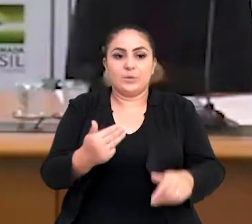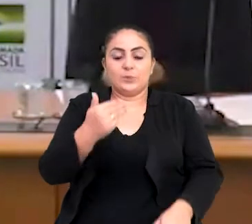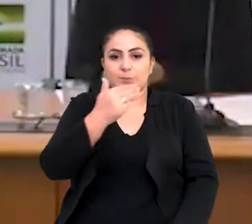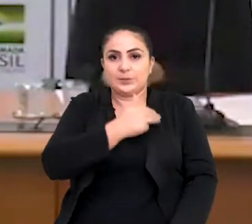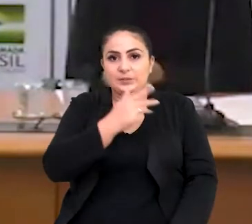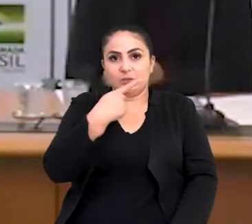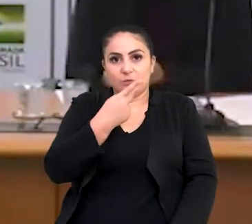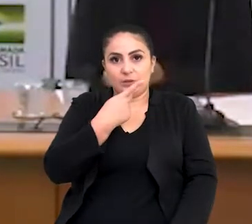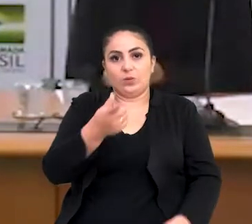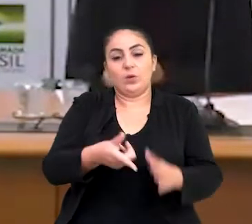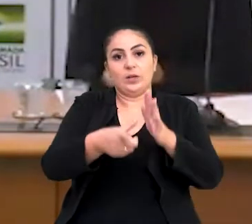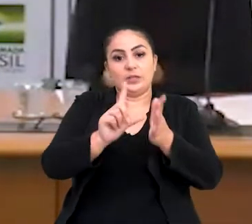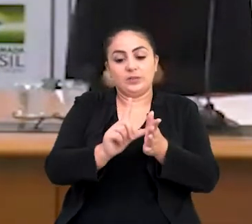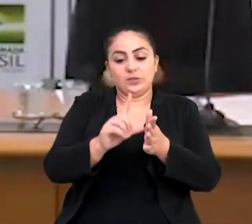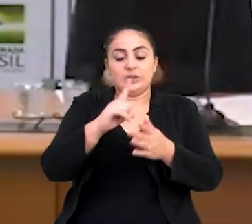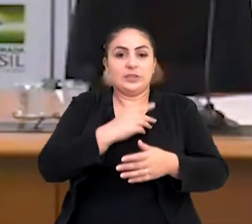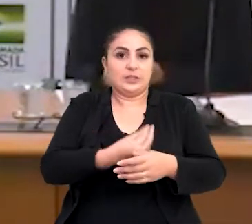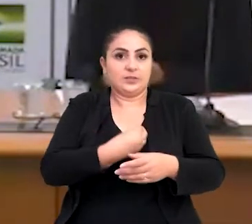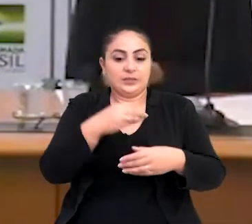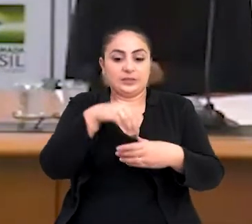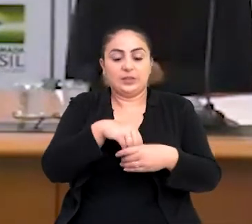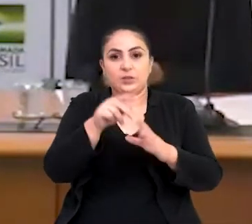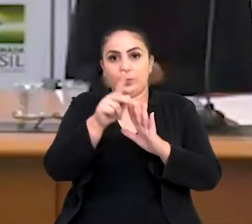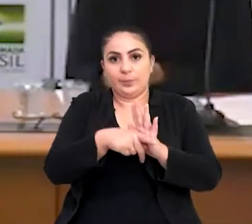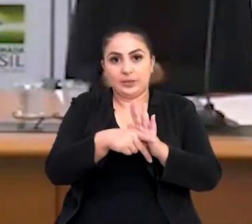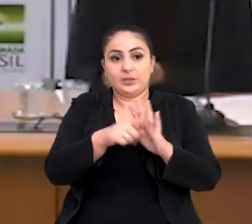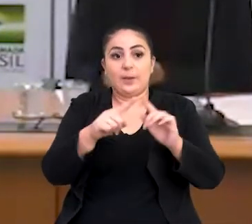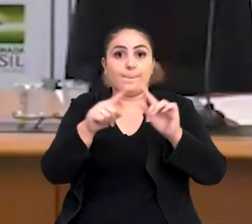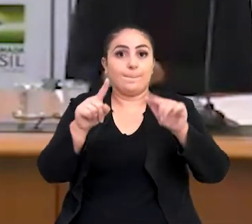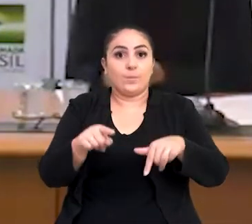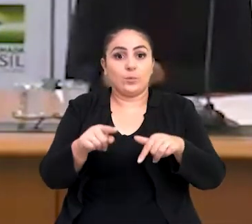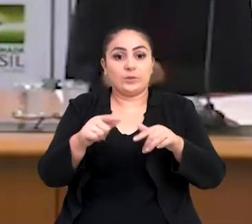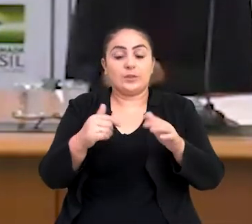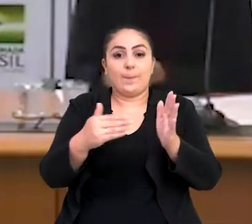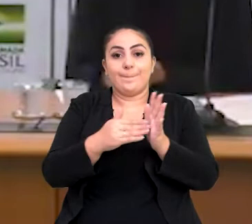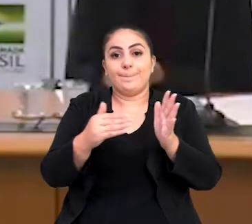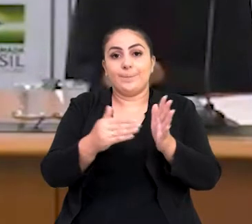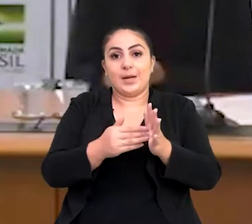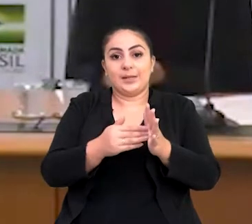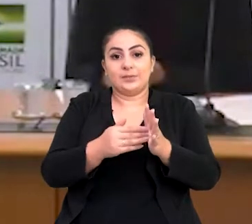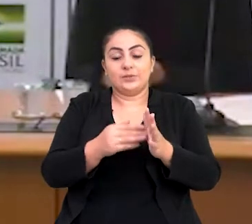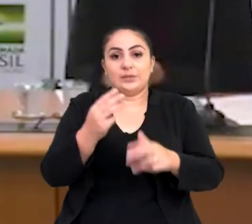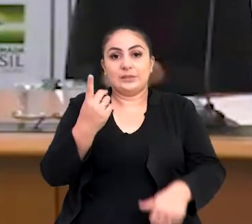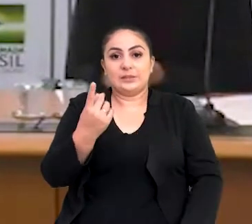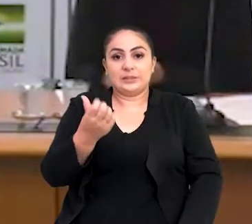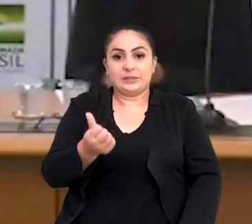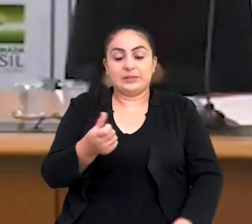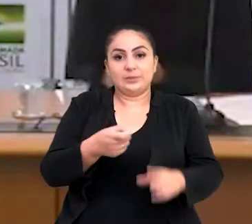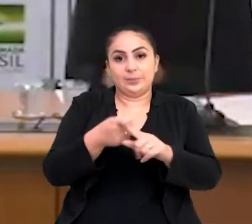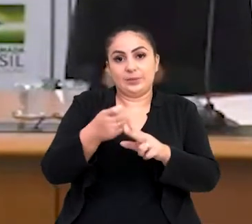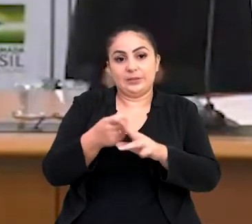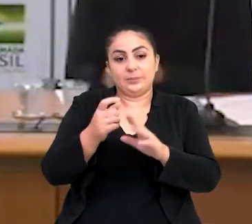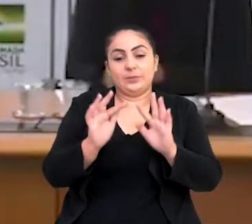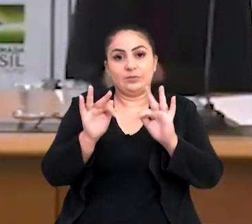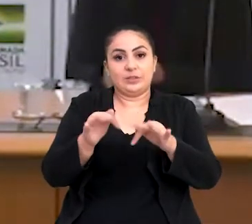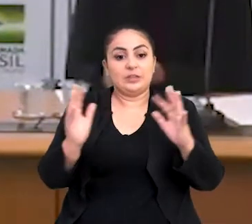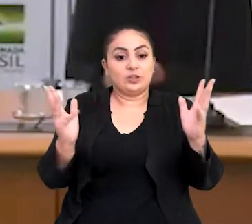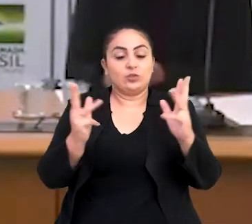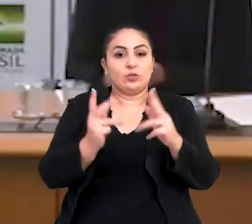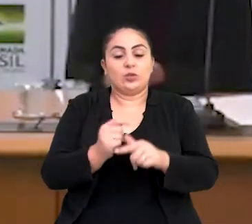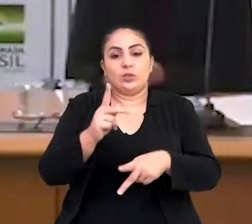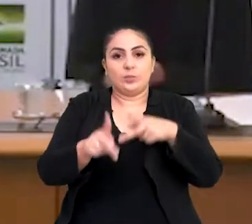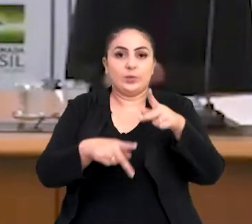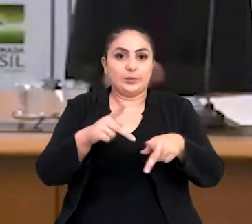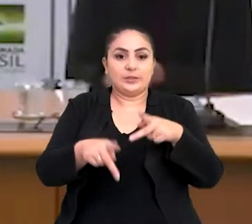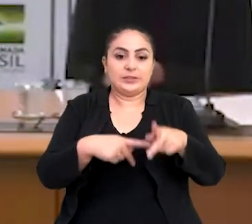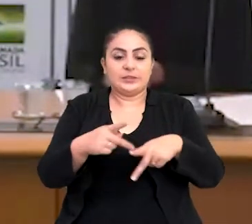daqueles prazos que o ministro citou anteriormente, estão no plano, ele é público, até um prazo máximo de 16 meses para encerrarmos